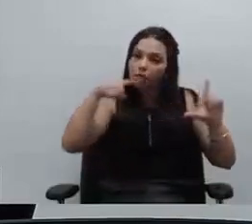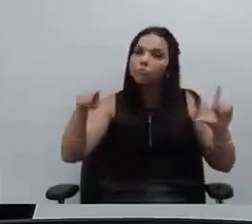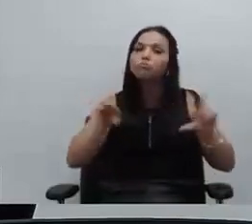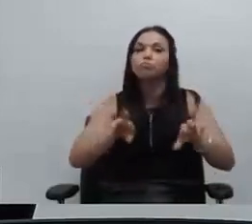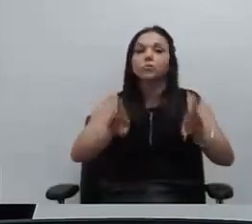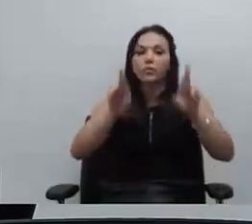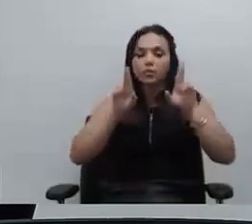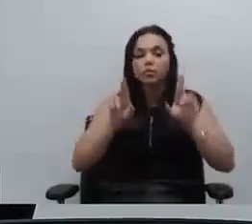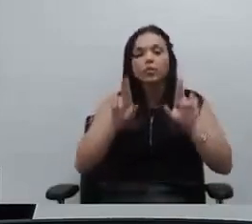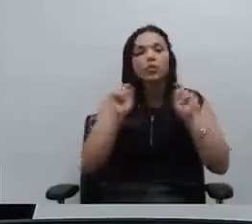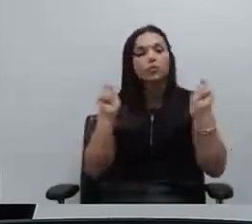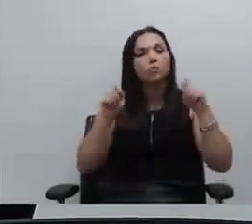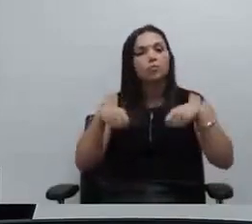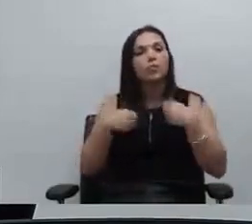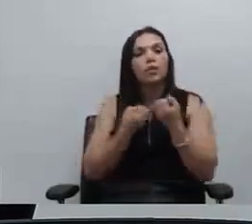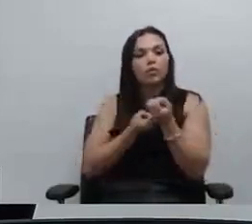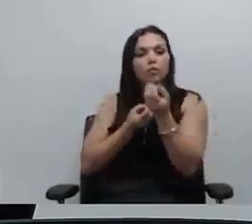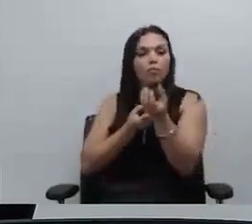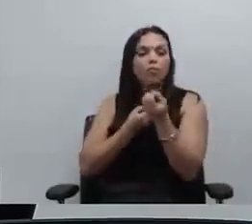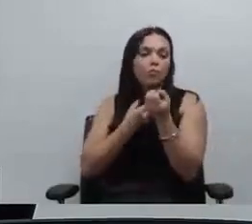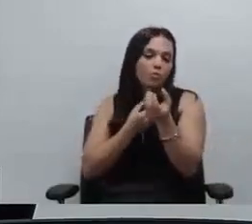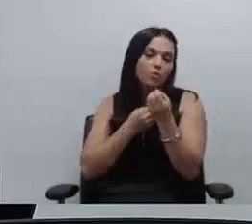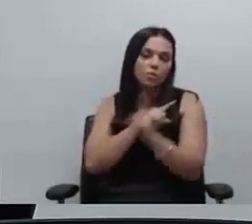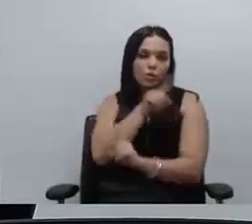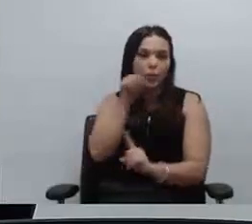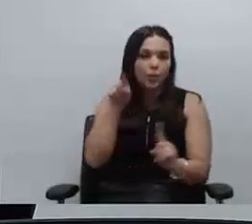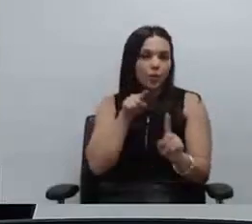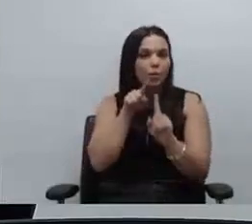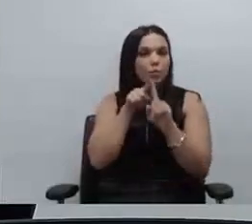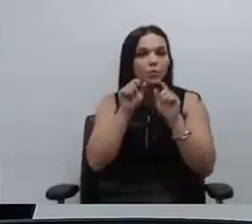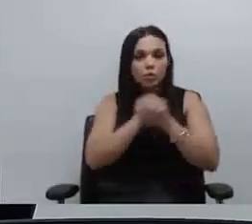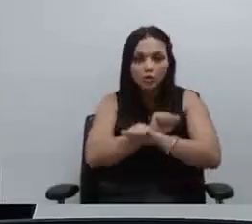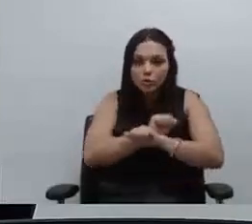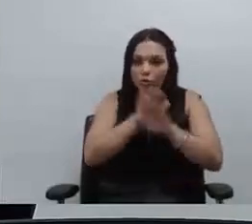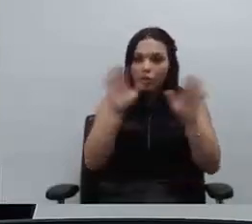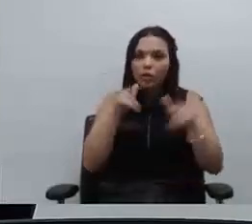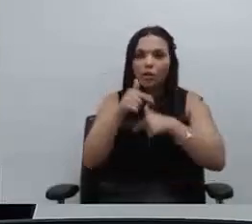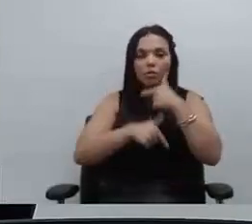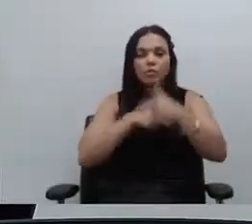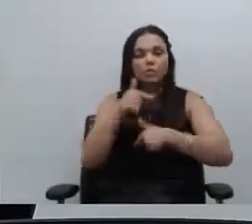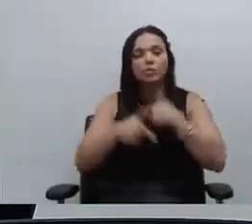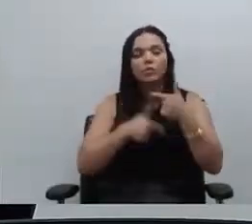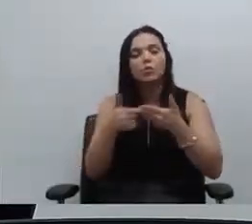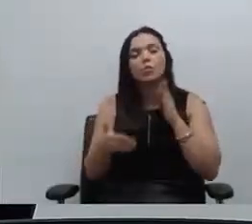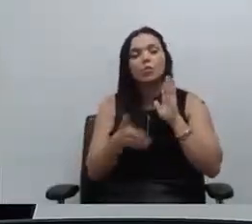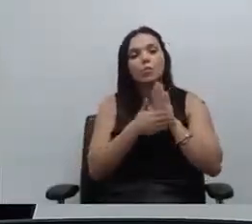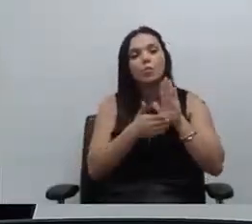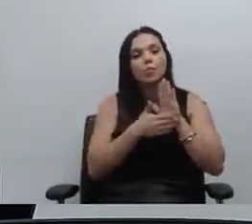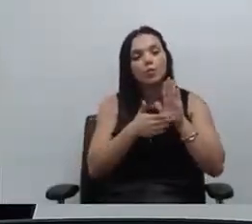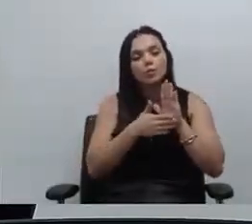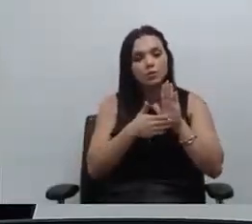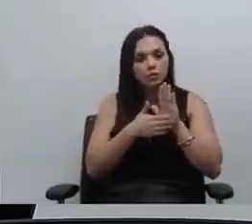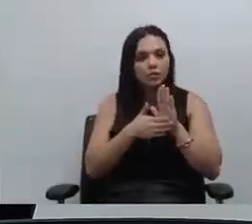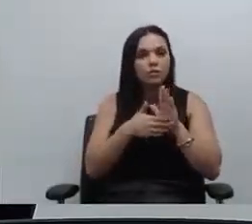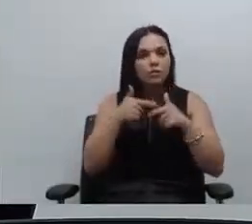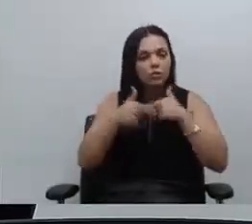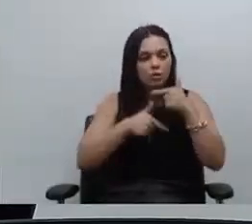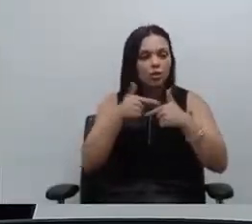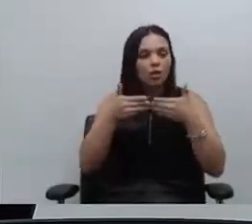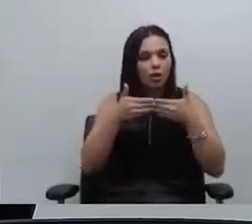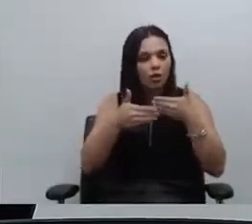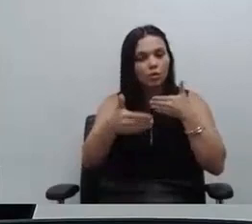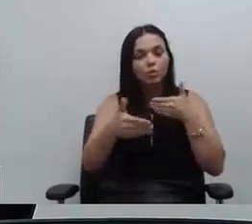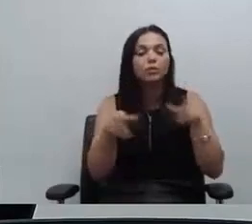possam informar de forma objetiva os avanços da instituição na execução do plano de atuação. Por fim,